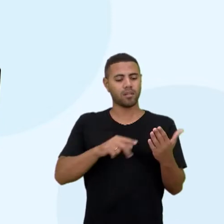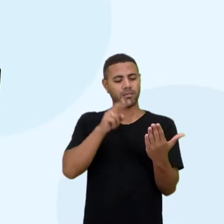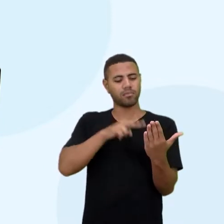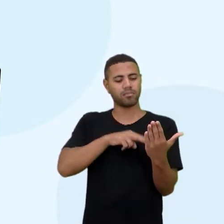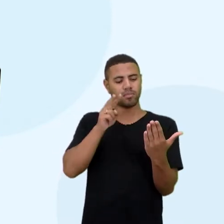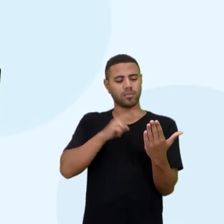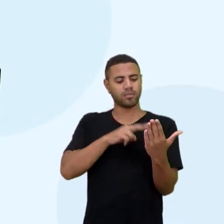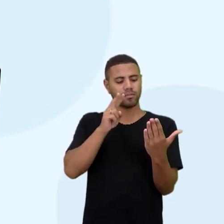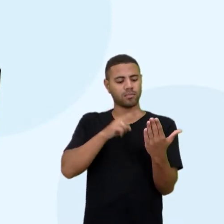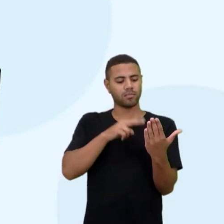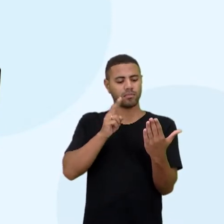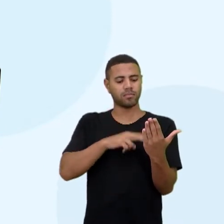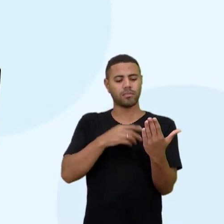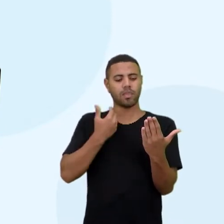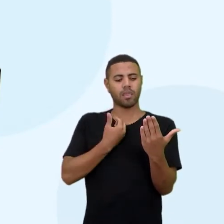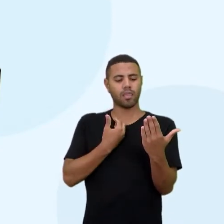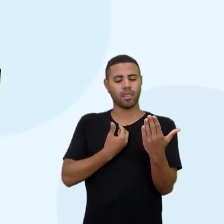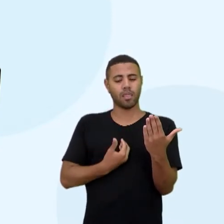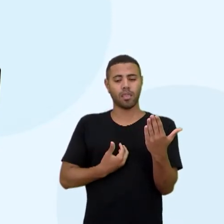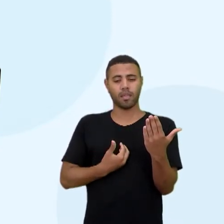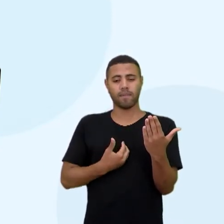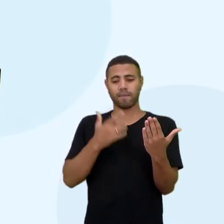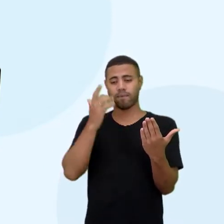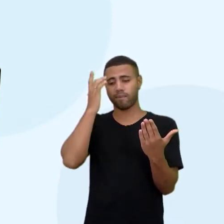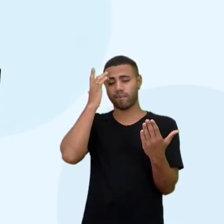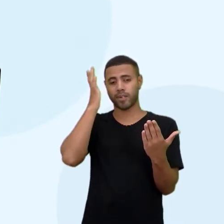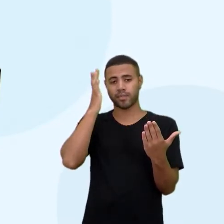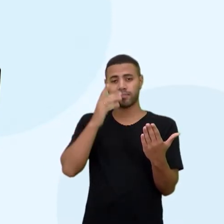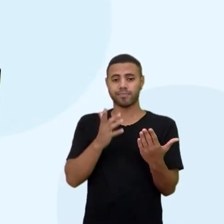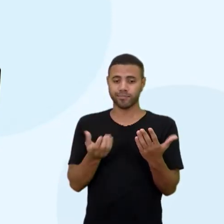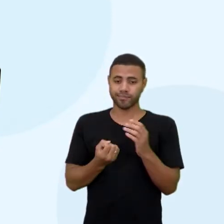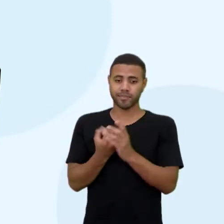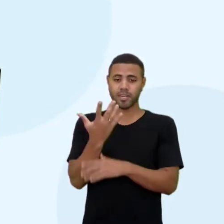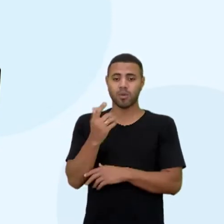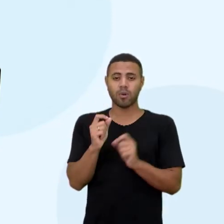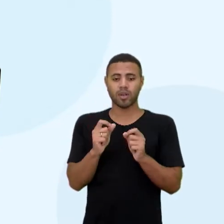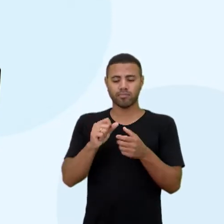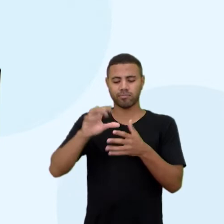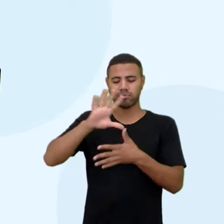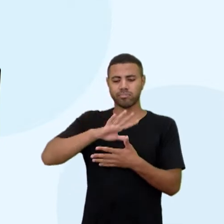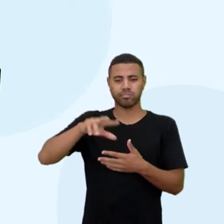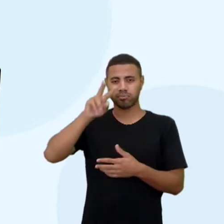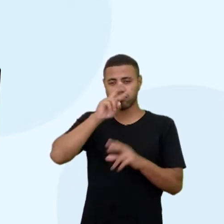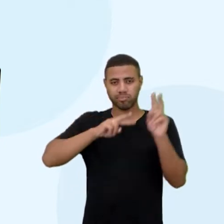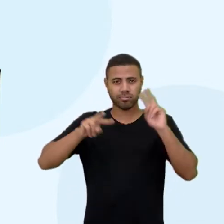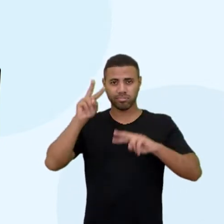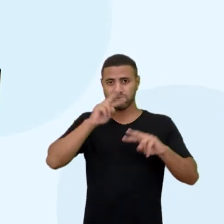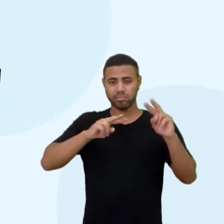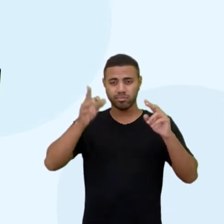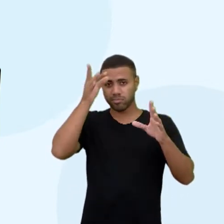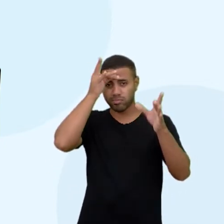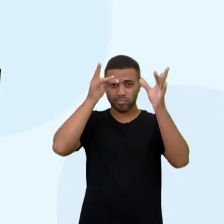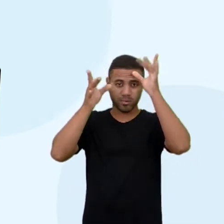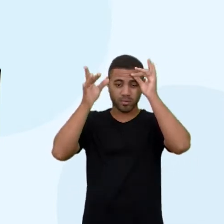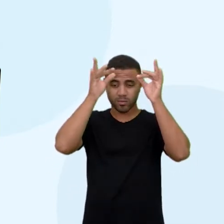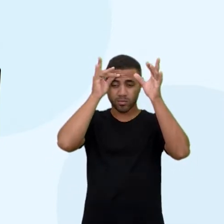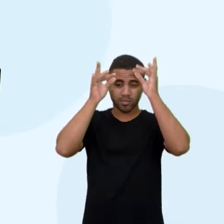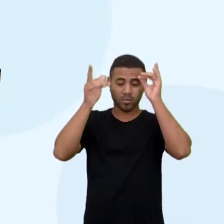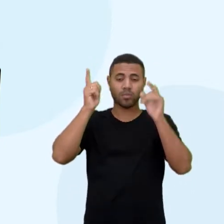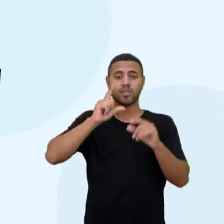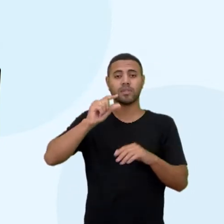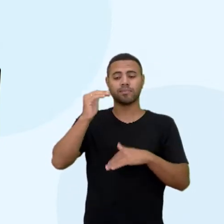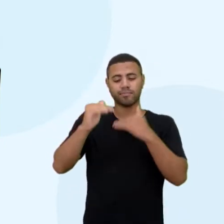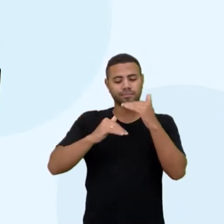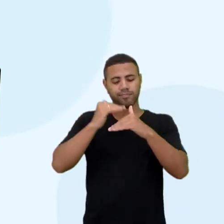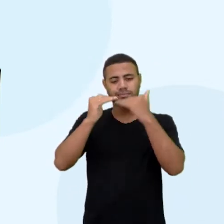e se cansam aí com facilidade. Criar mapas mentais é uma maneira simples de alavancar seu aprendizado. Os